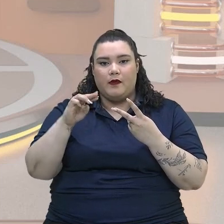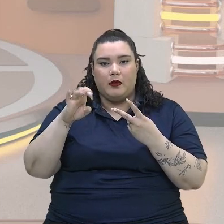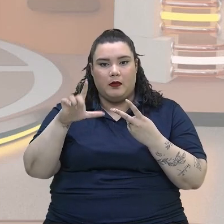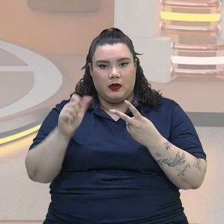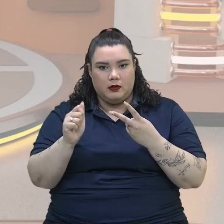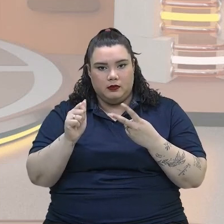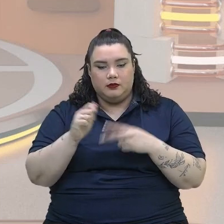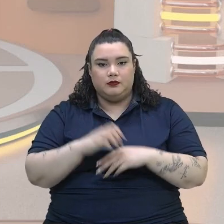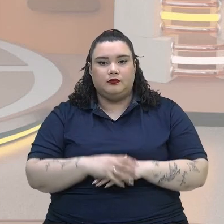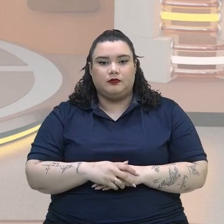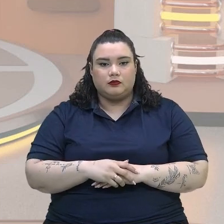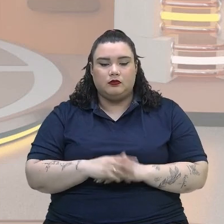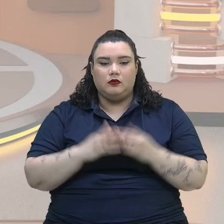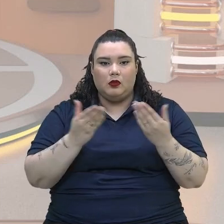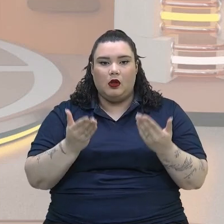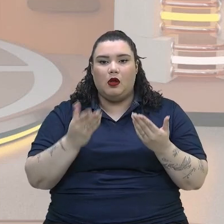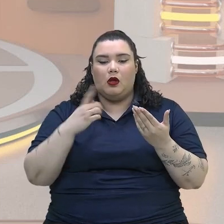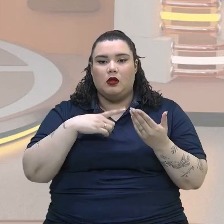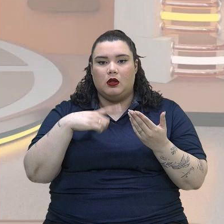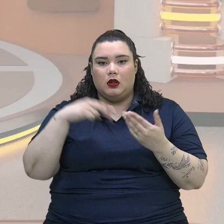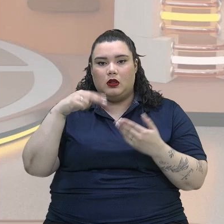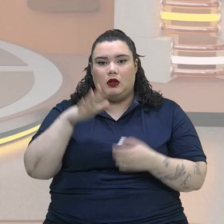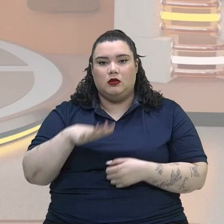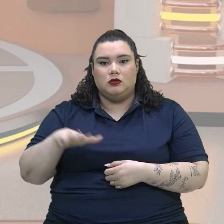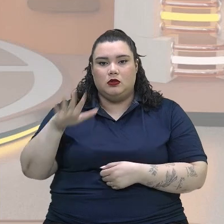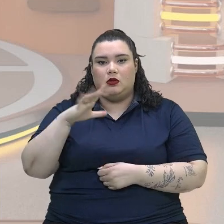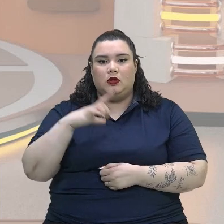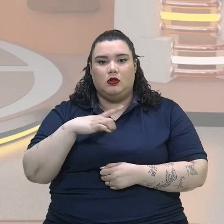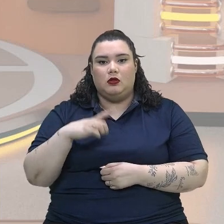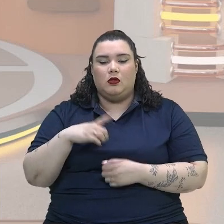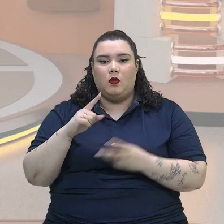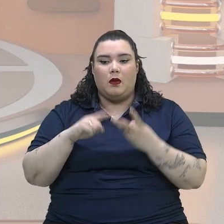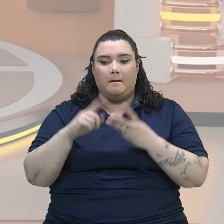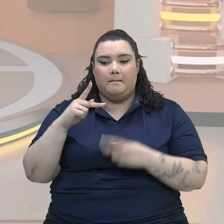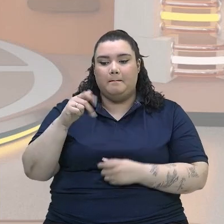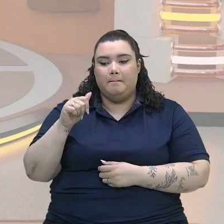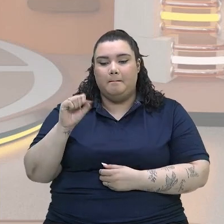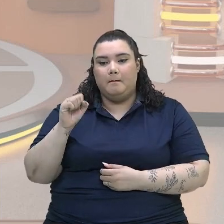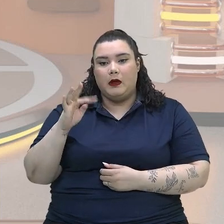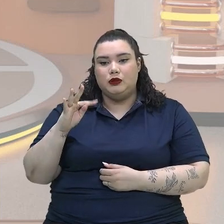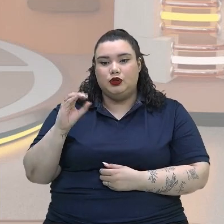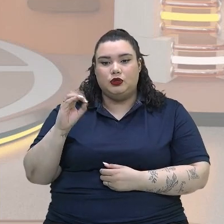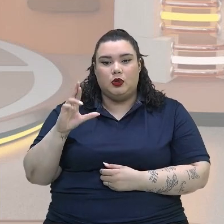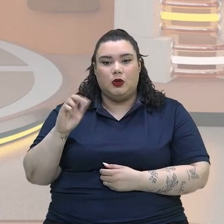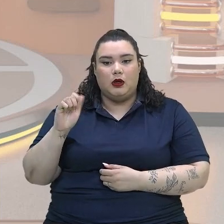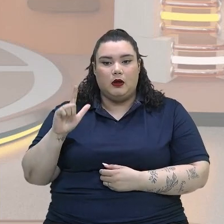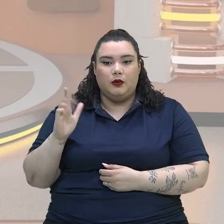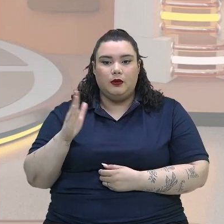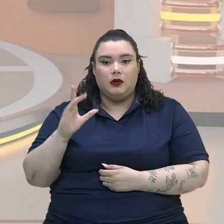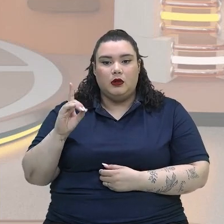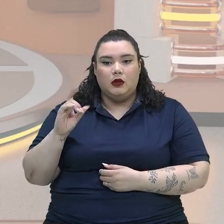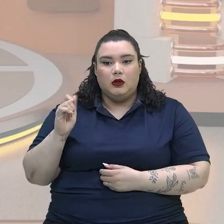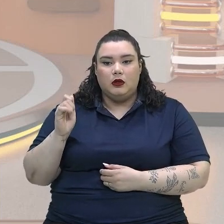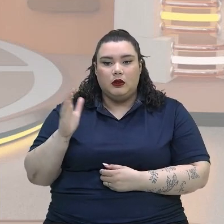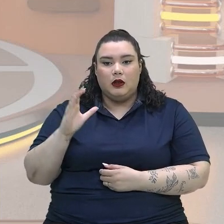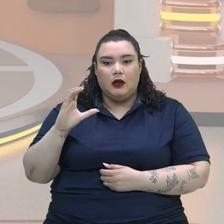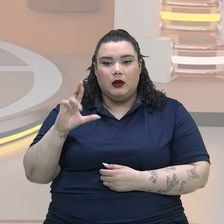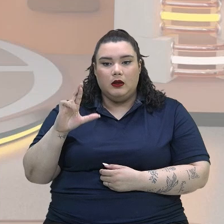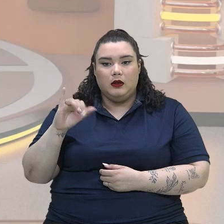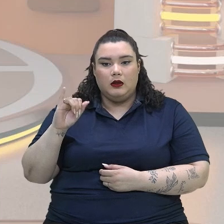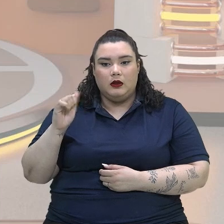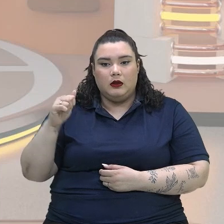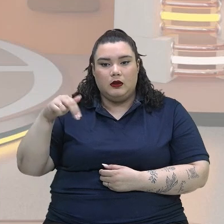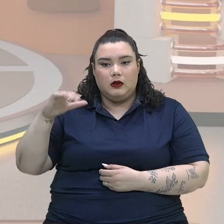temos aí a Conectas Direitos Humanos e Pastoral da Criança, certo? Muito bem. Vamos, então,